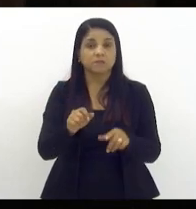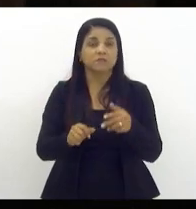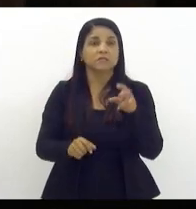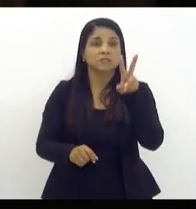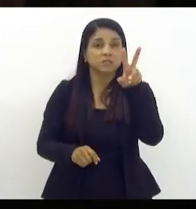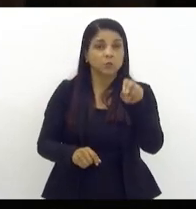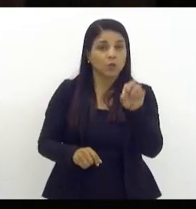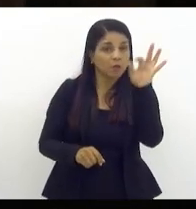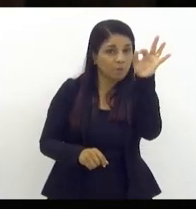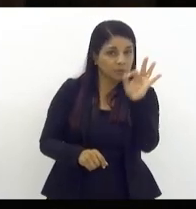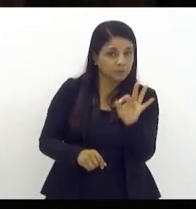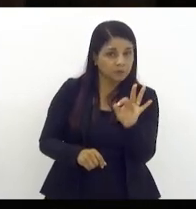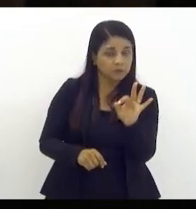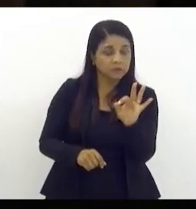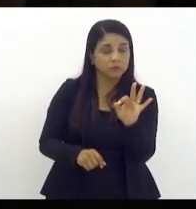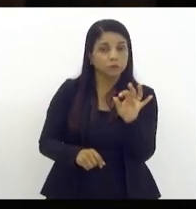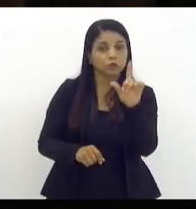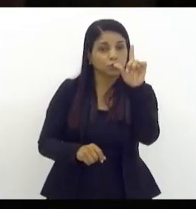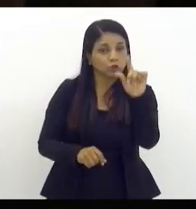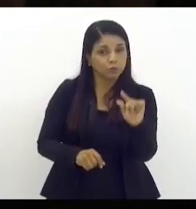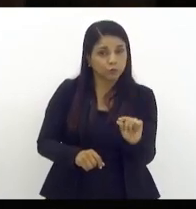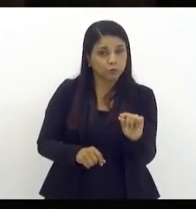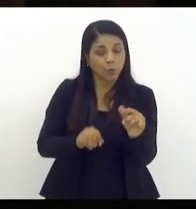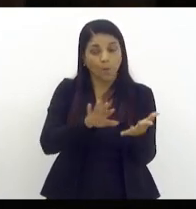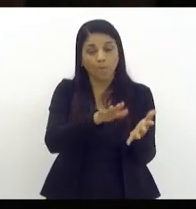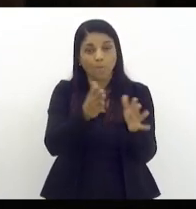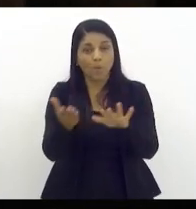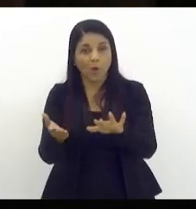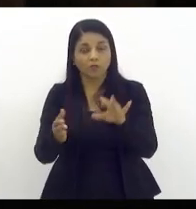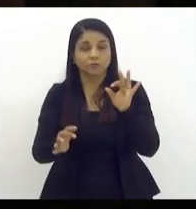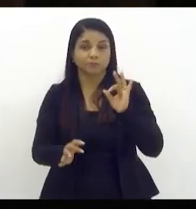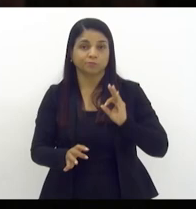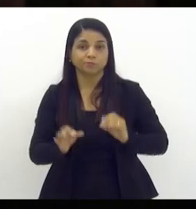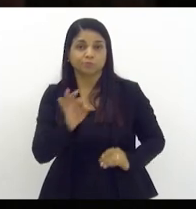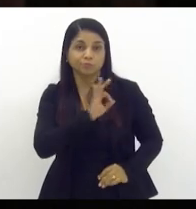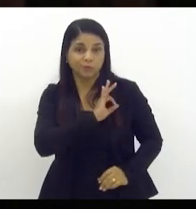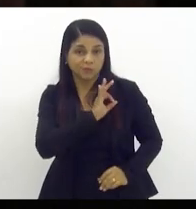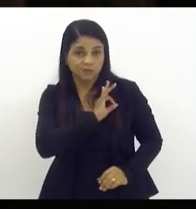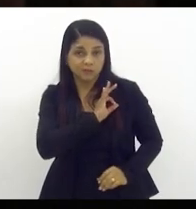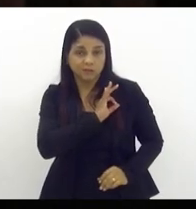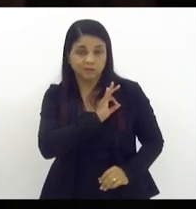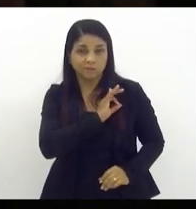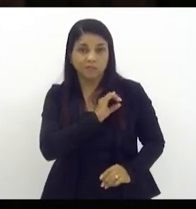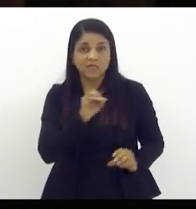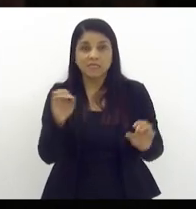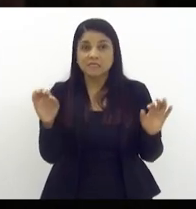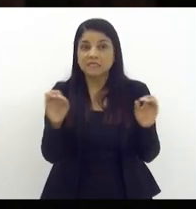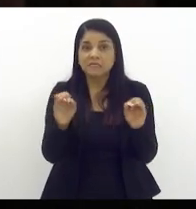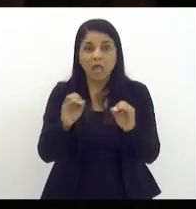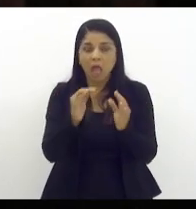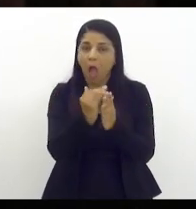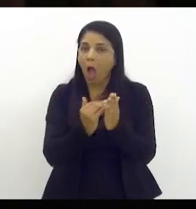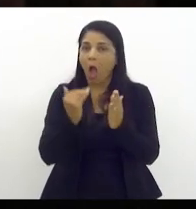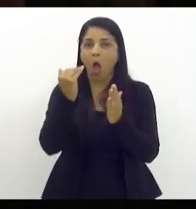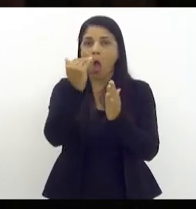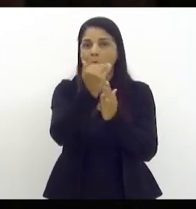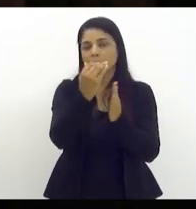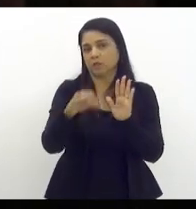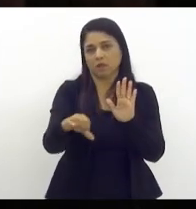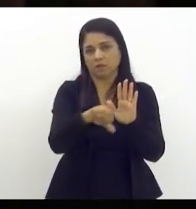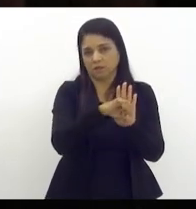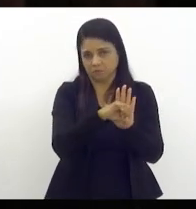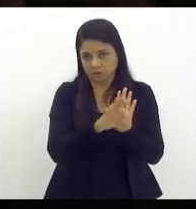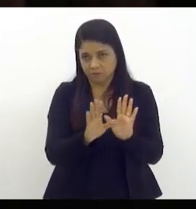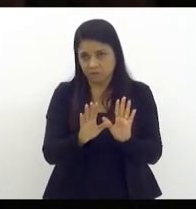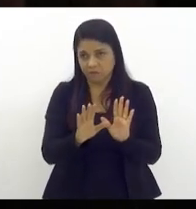de policiais, sem que houvesse qualquer aumento dos índices de crime. Porque alguém já